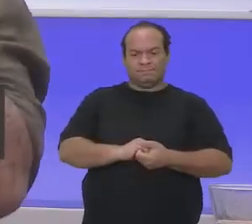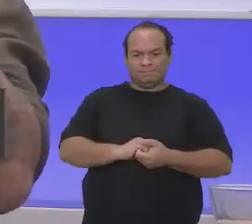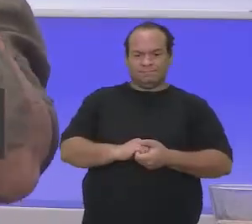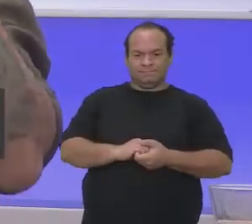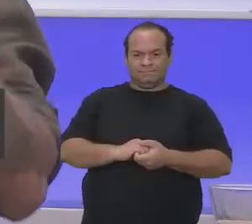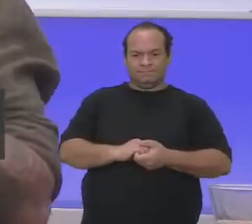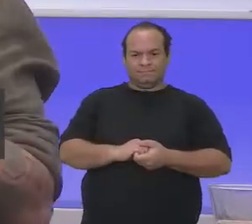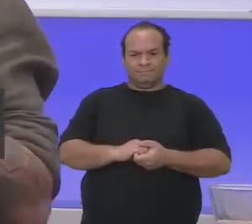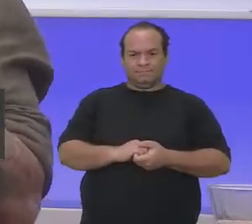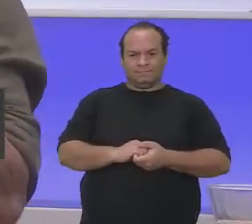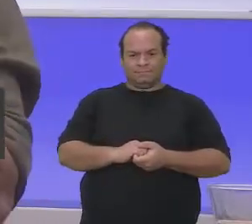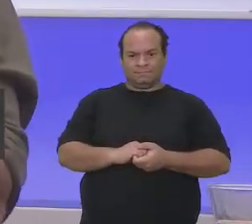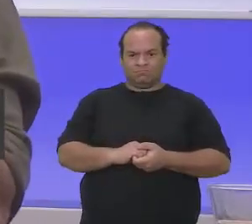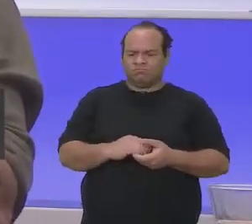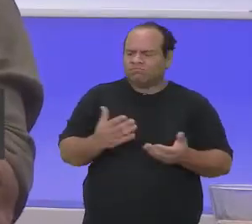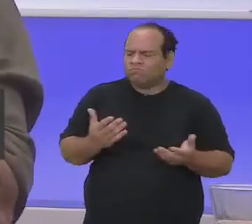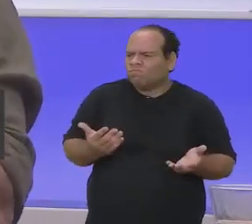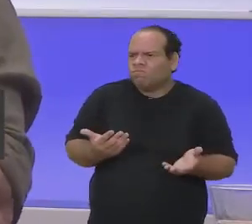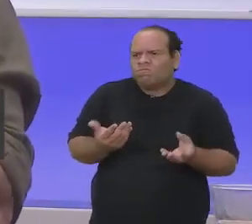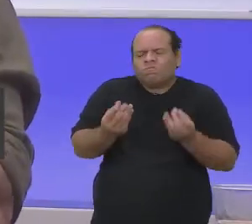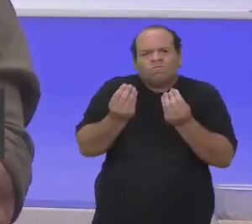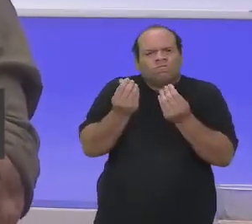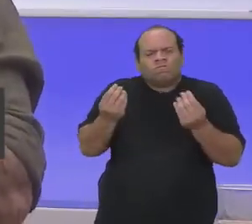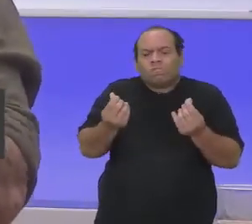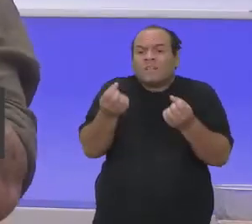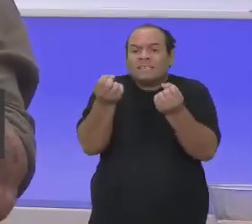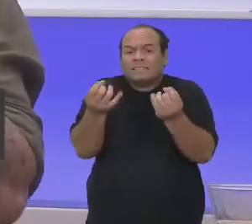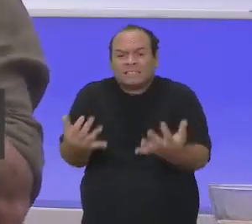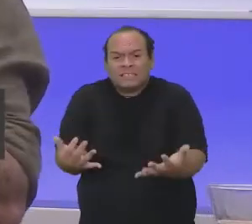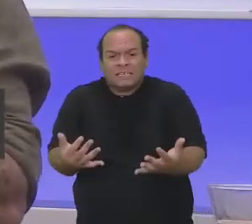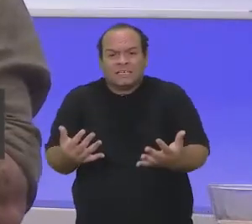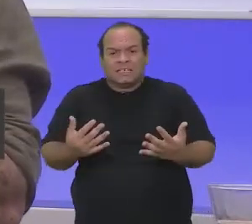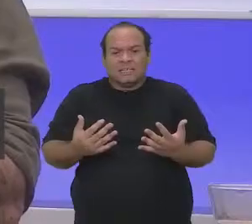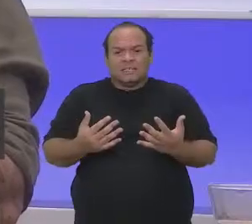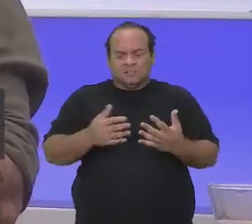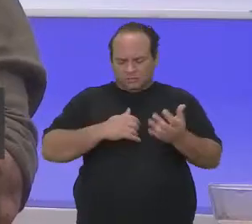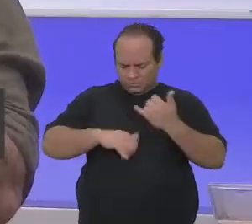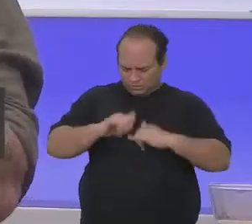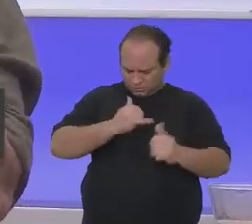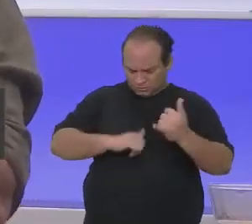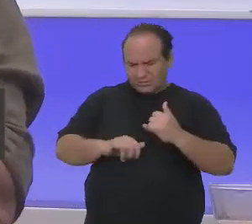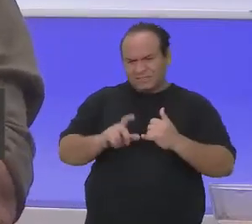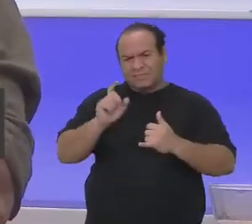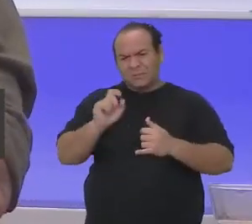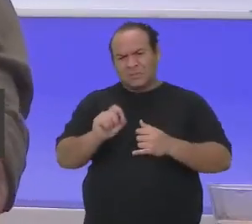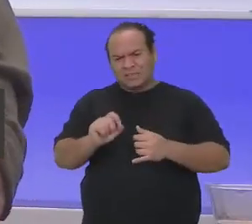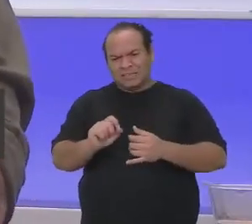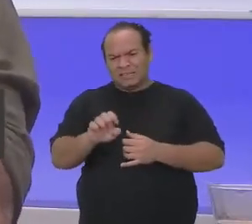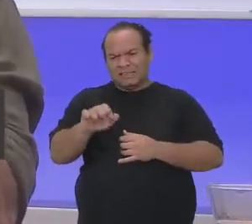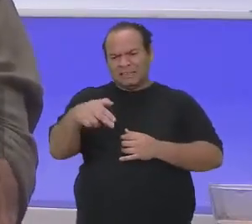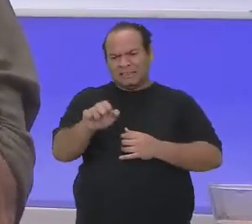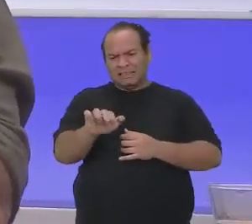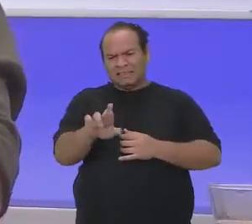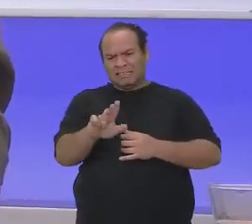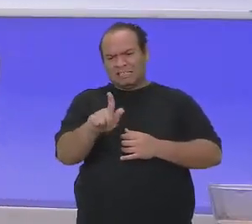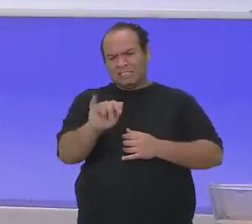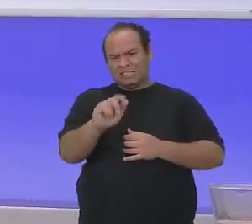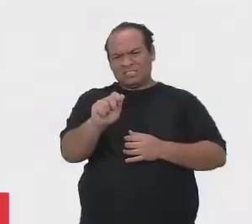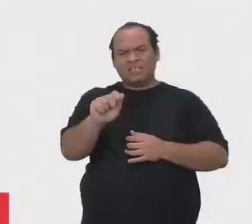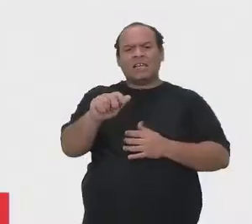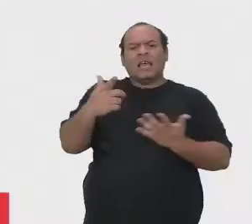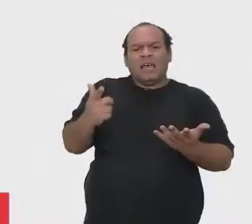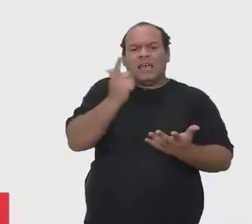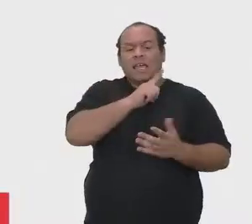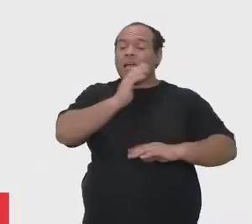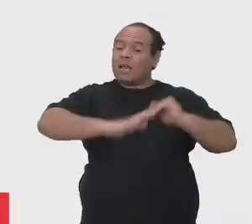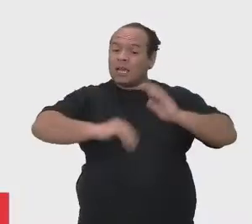mais palpável de eu explicar a eficiência energética do que a gente explicar o que é energia. Energia nada mais é do que a capacidade de